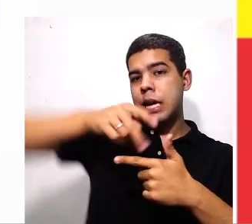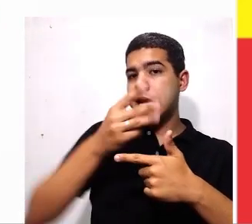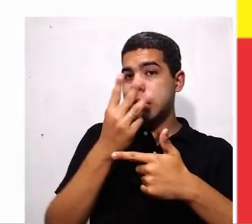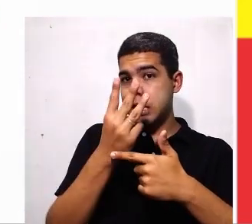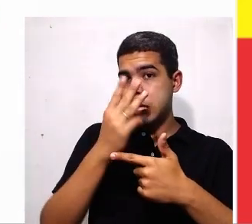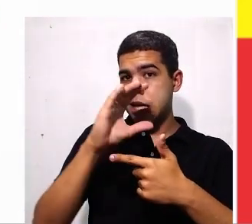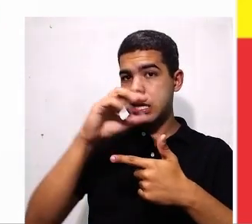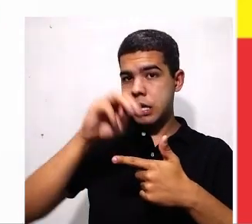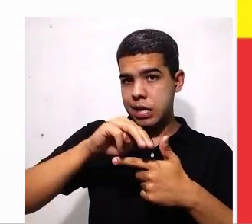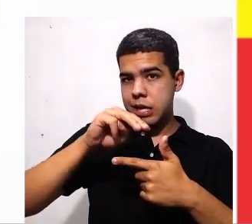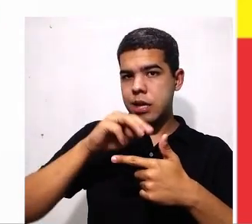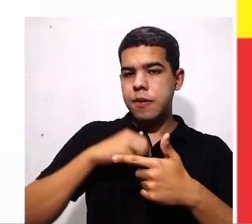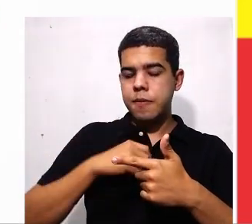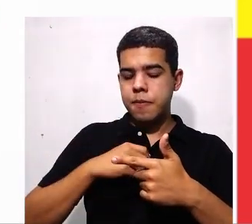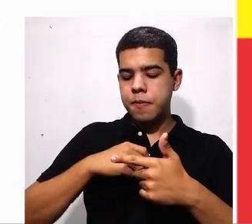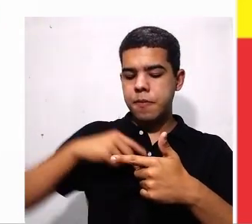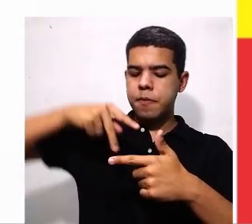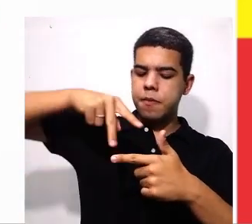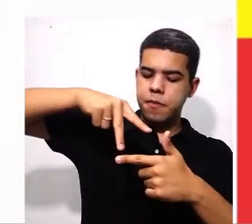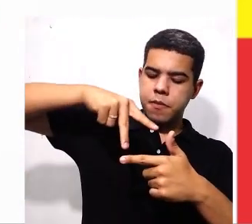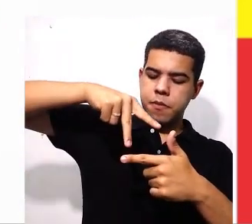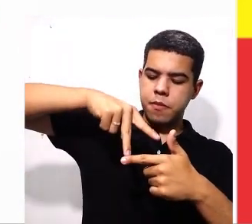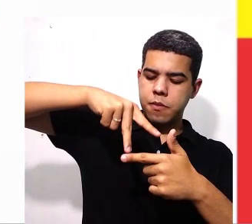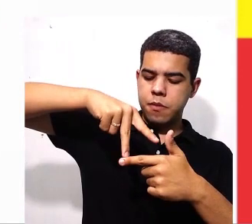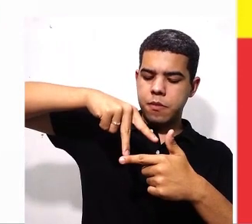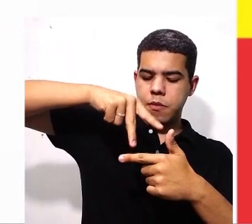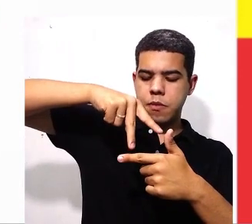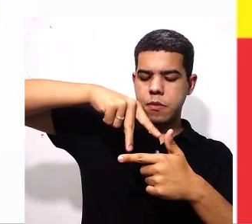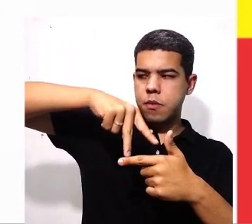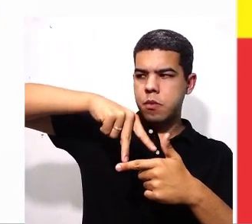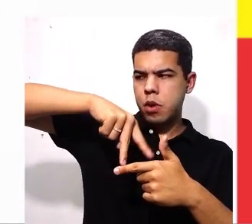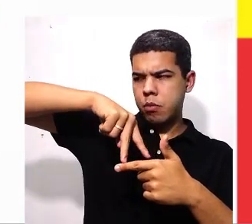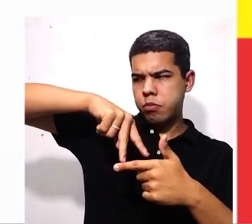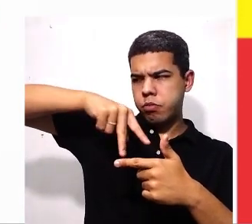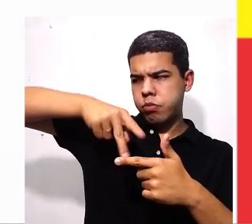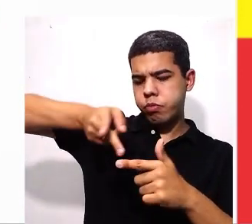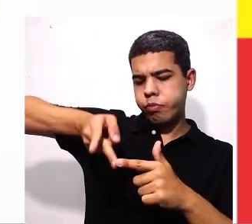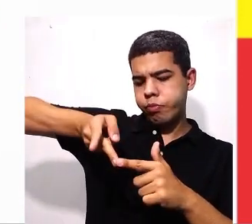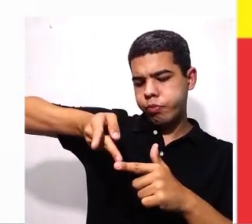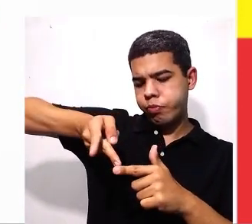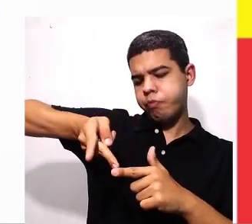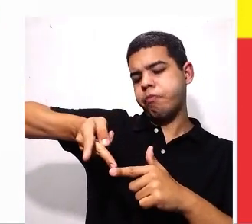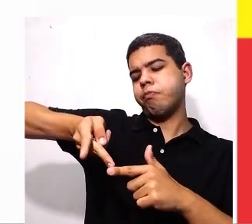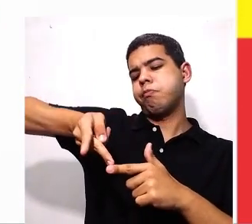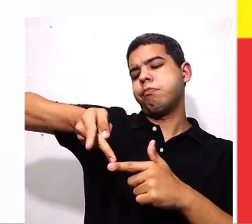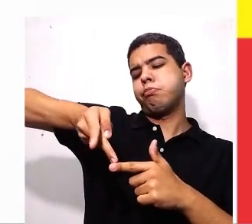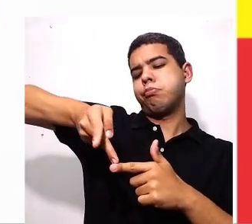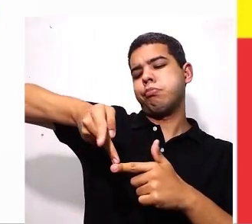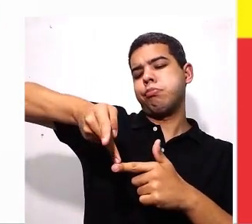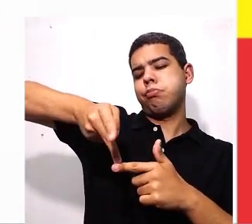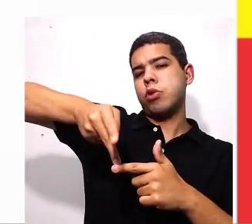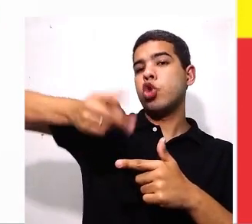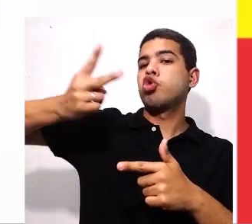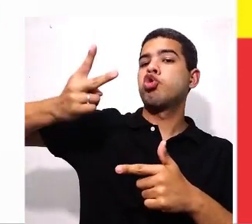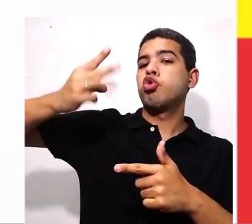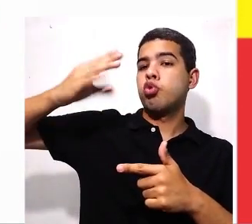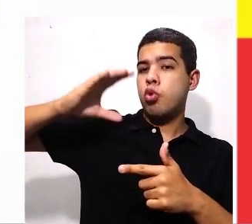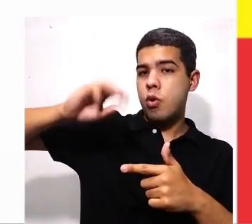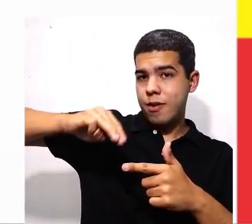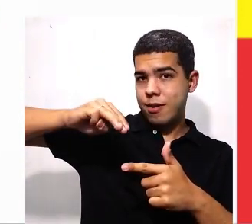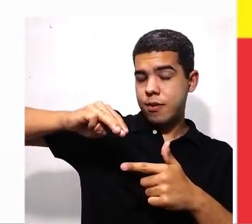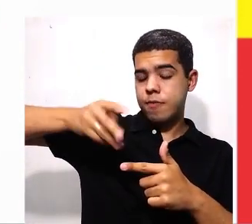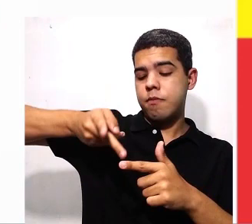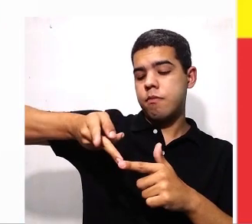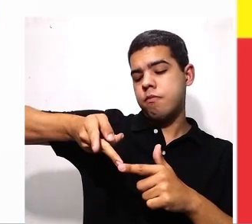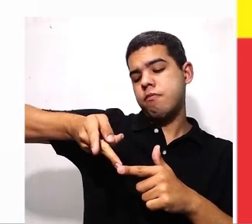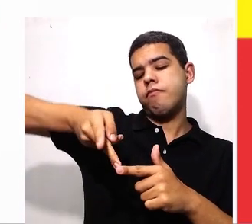que é o 2, e coloco a ponta seca no outro lado que eu não fiz o giro. E giro. Quando isso acontece, vê aí na tela que